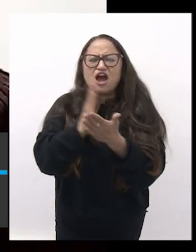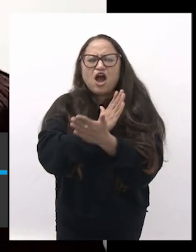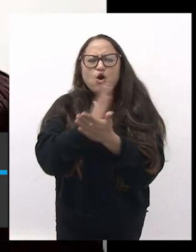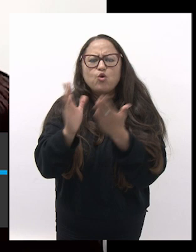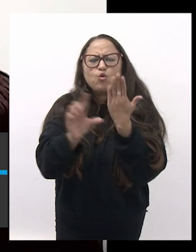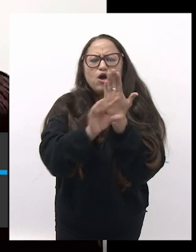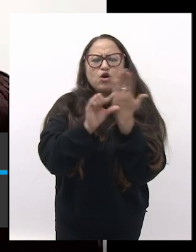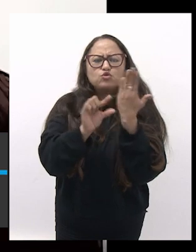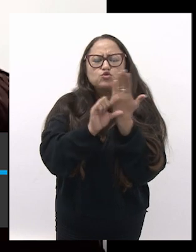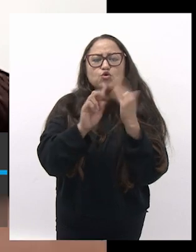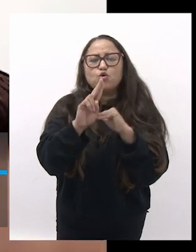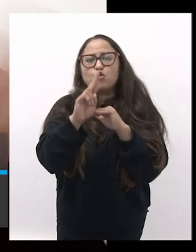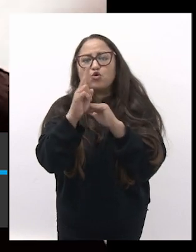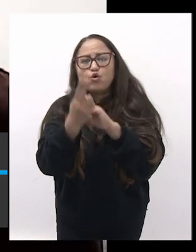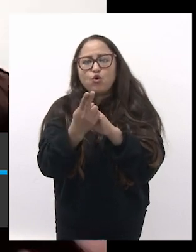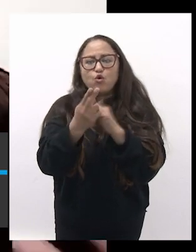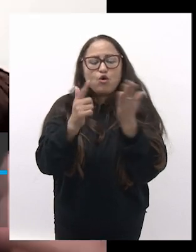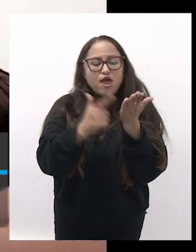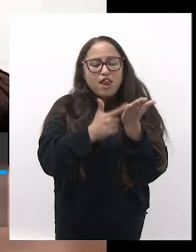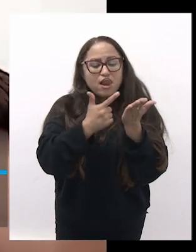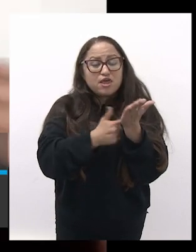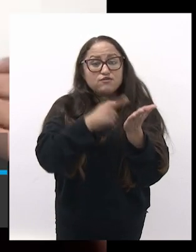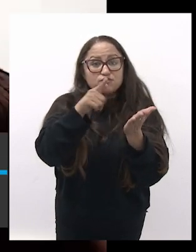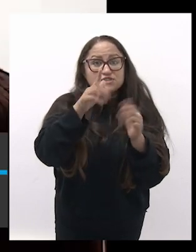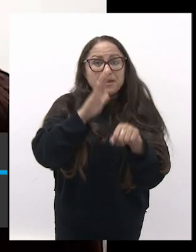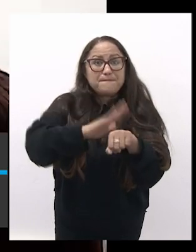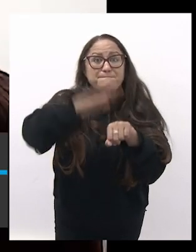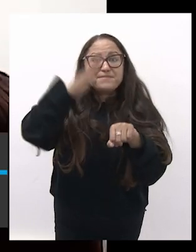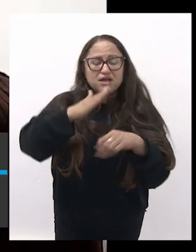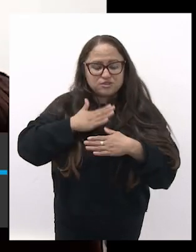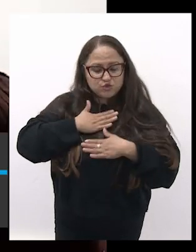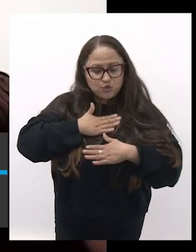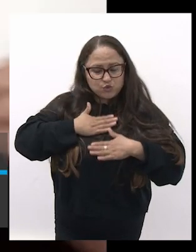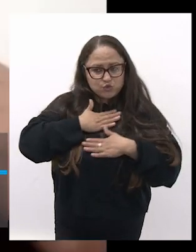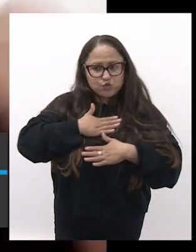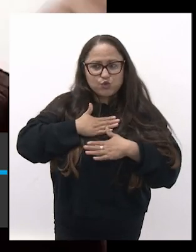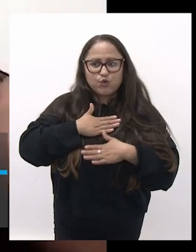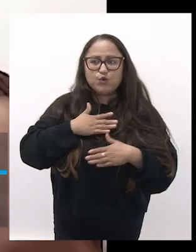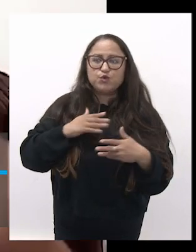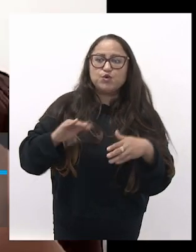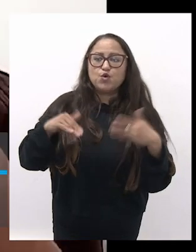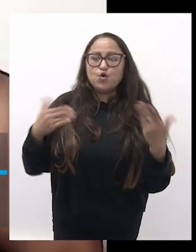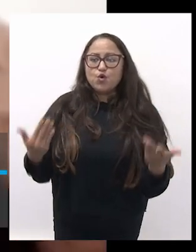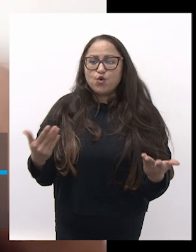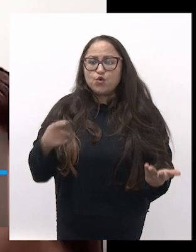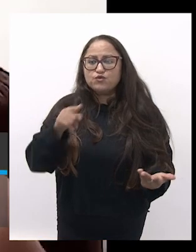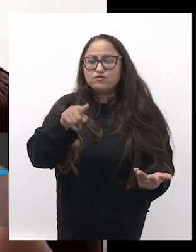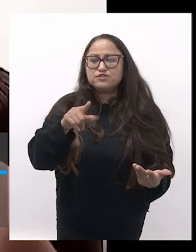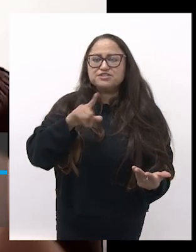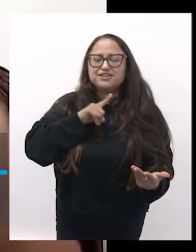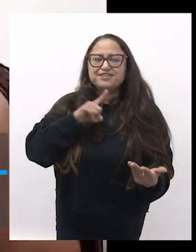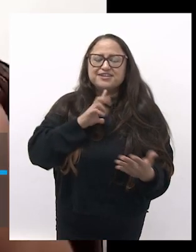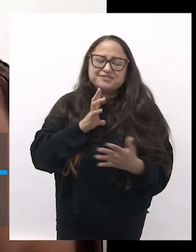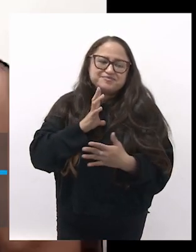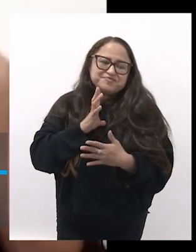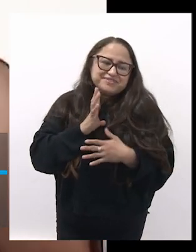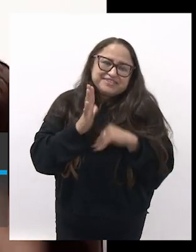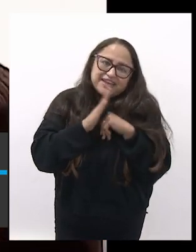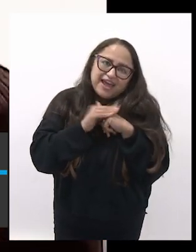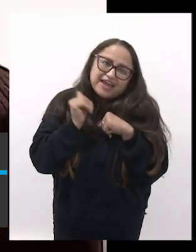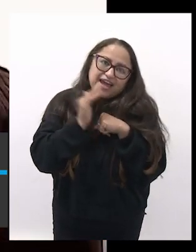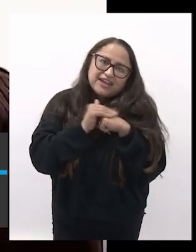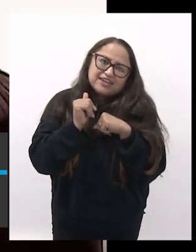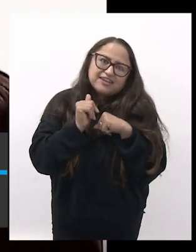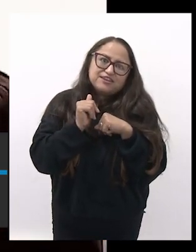que você assim mais gostou, que mais... Você assim, tem mais carinho? Tem como